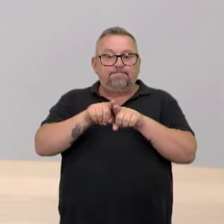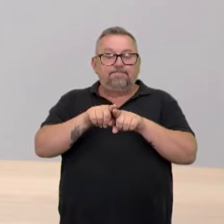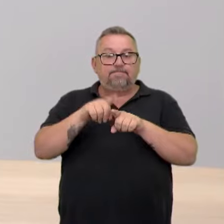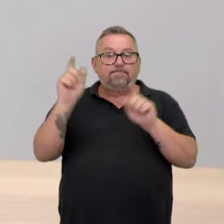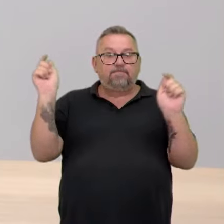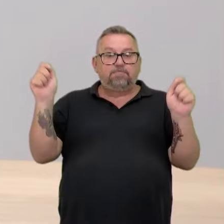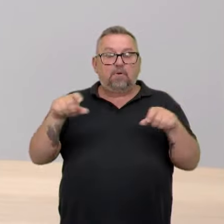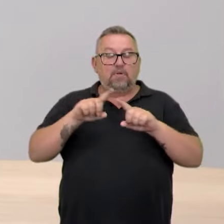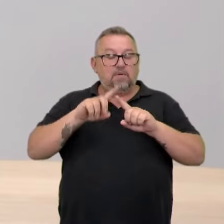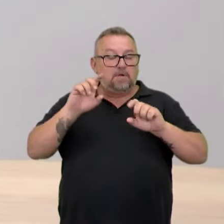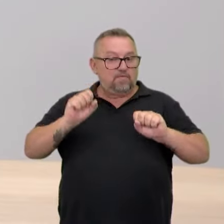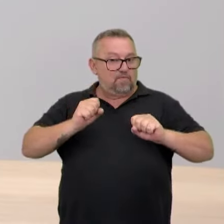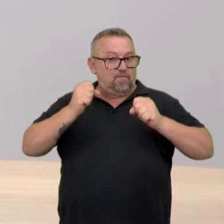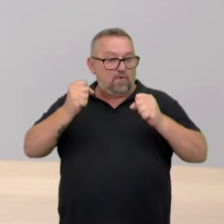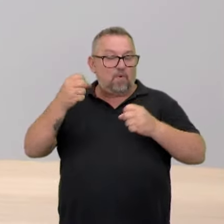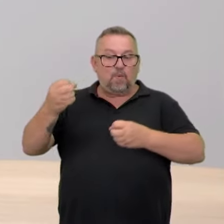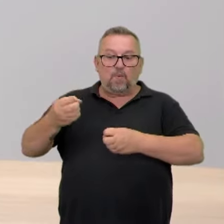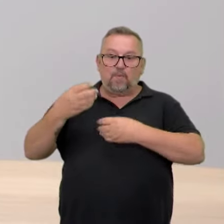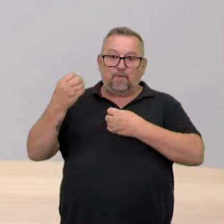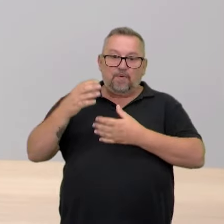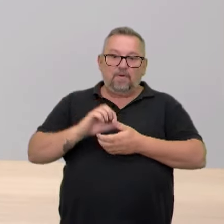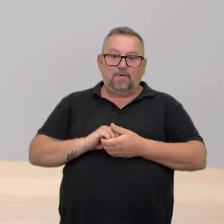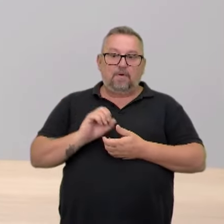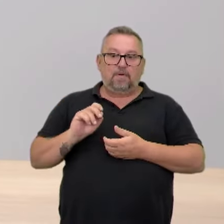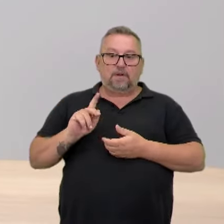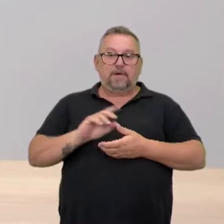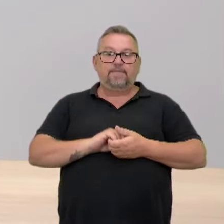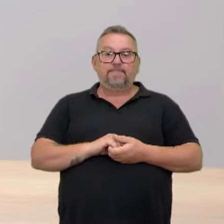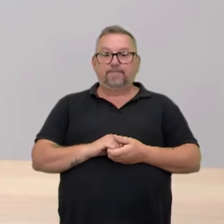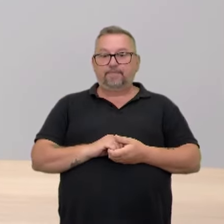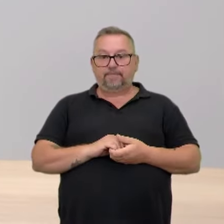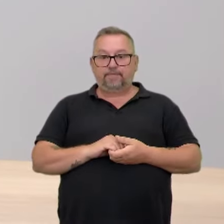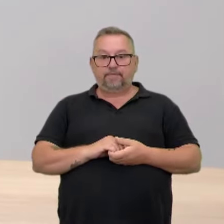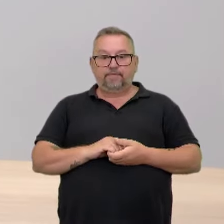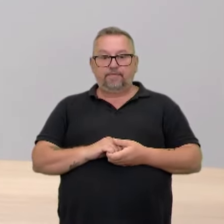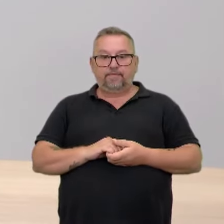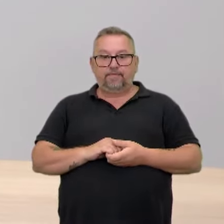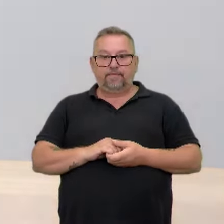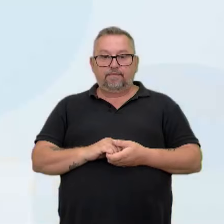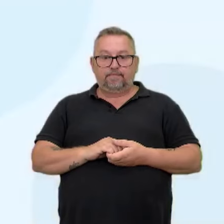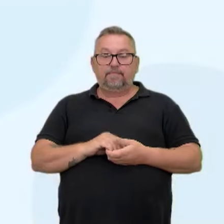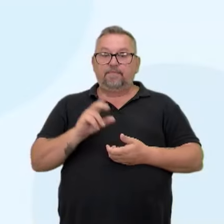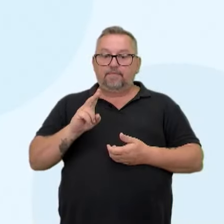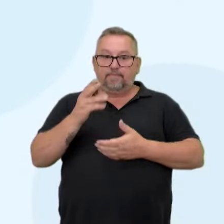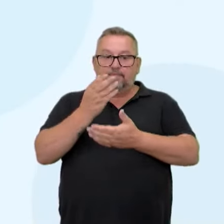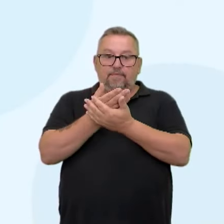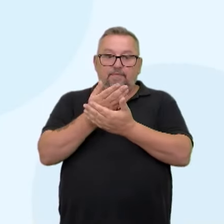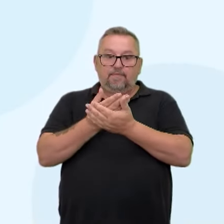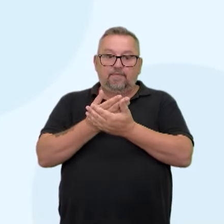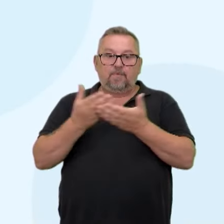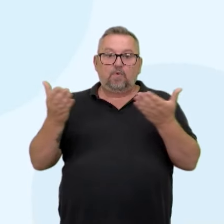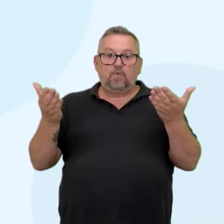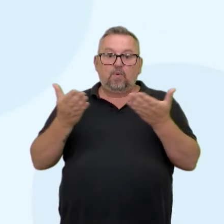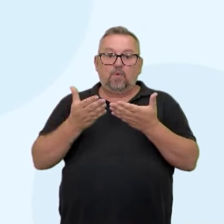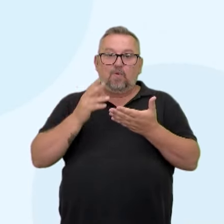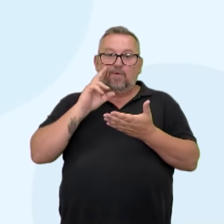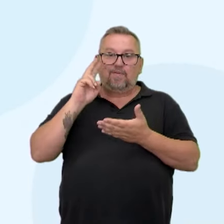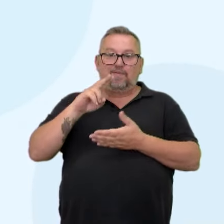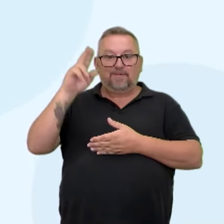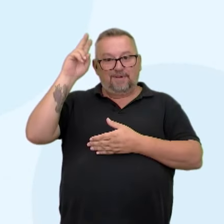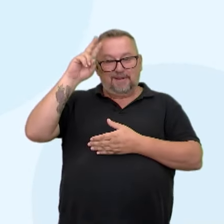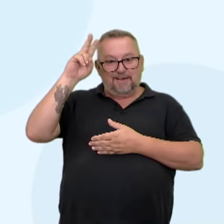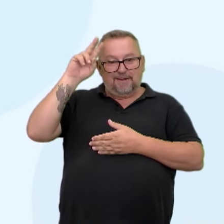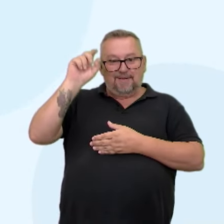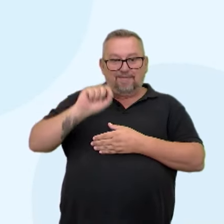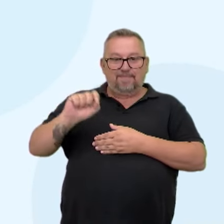possa fortalecer, enriquecer aí o trabalho de todos, ok? Continuando a nossa aula, então hoje a gente vai retomar aí o